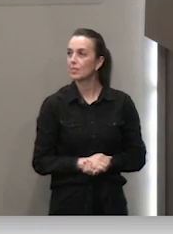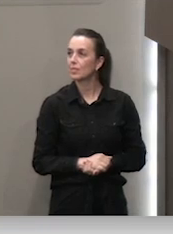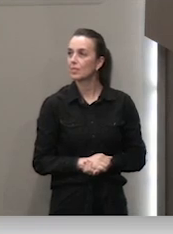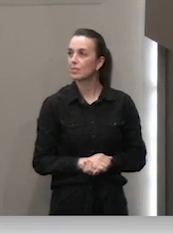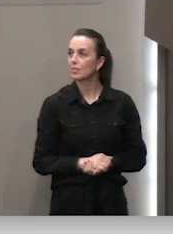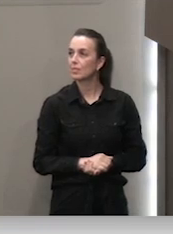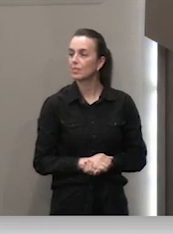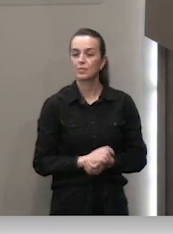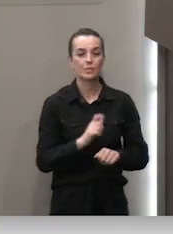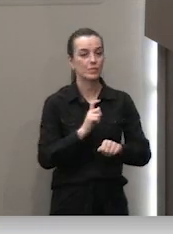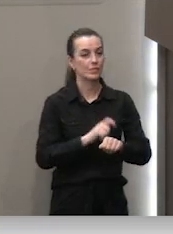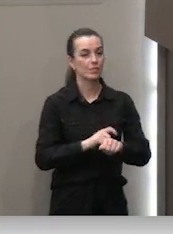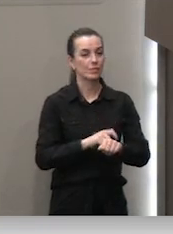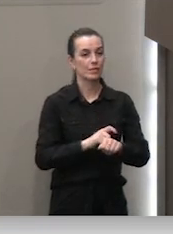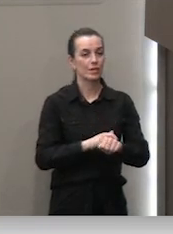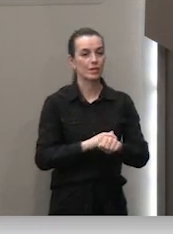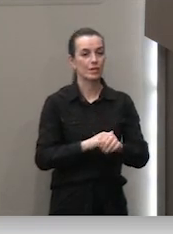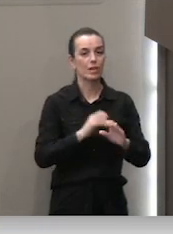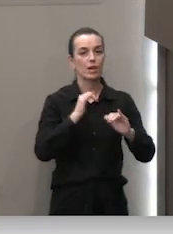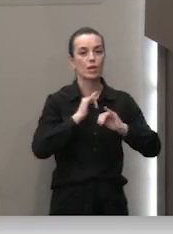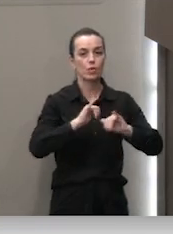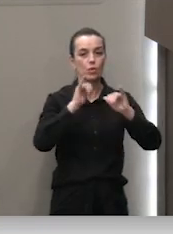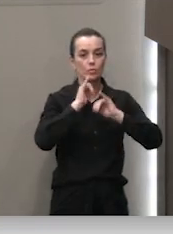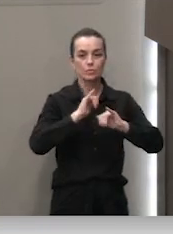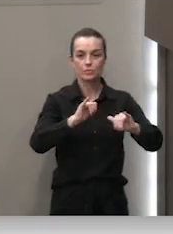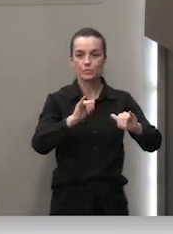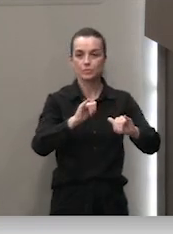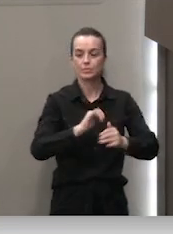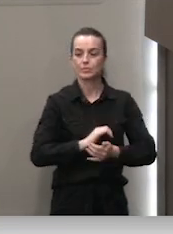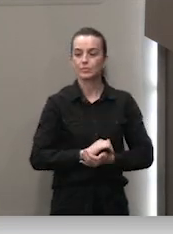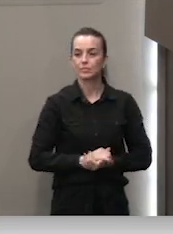Espaço das comunicações.